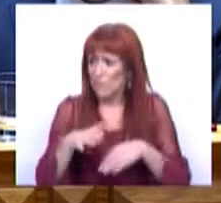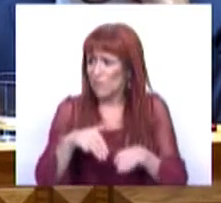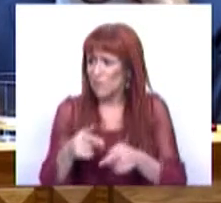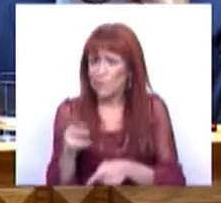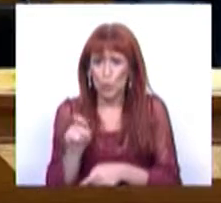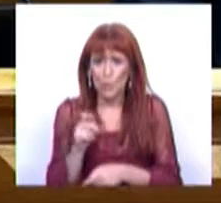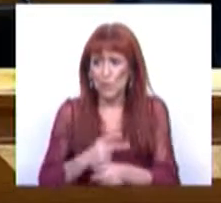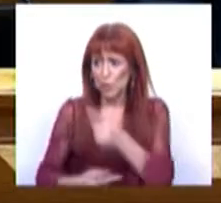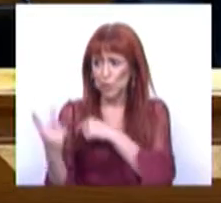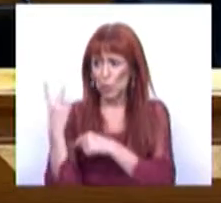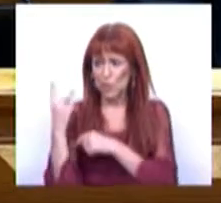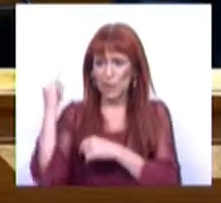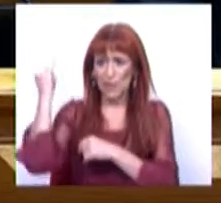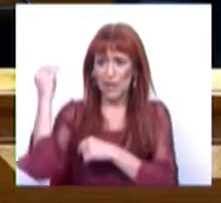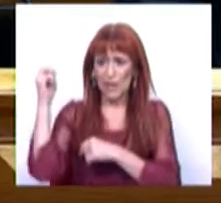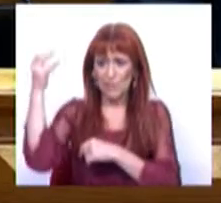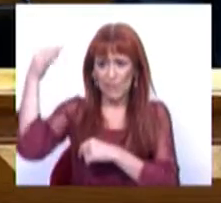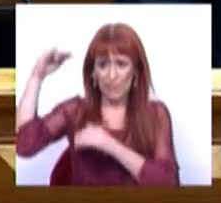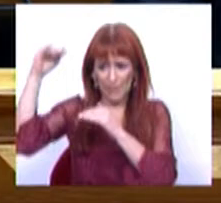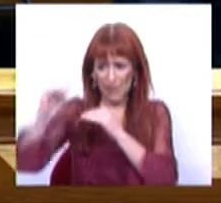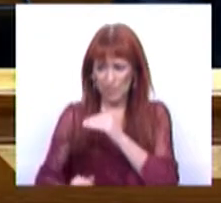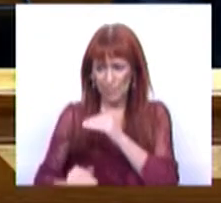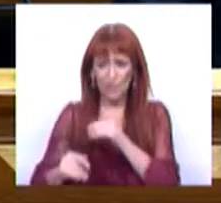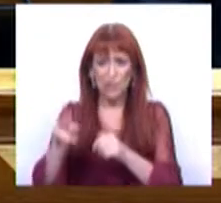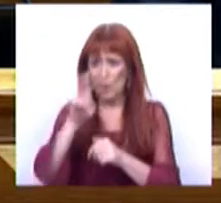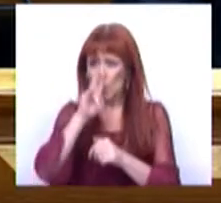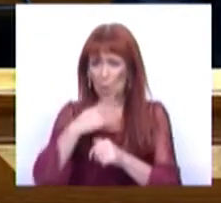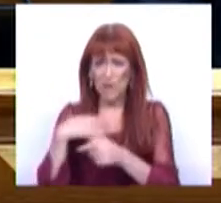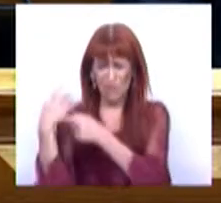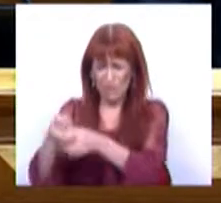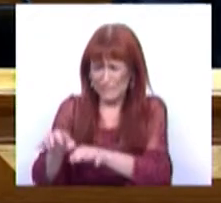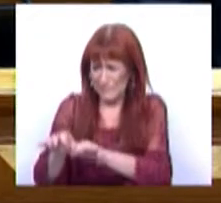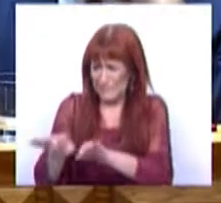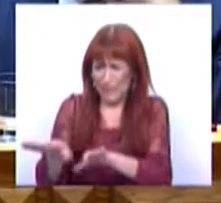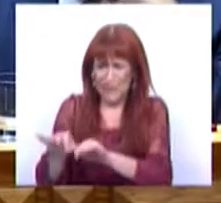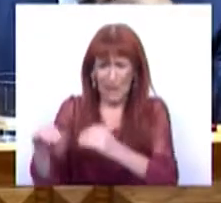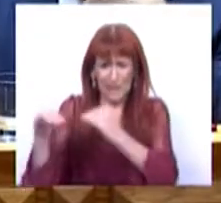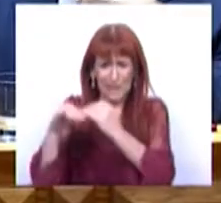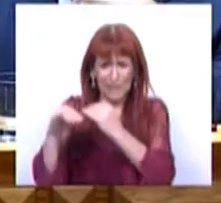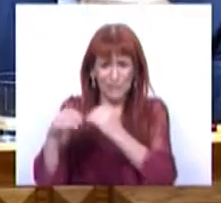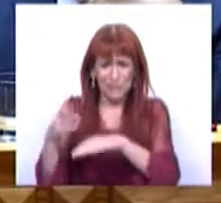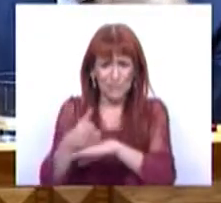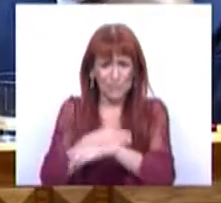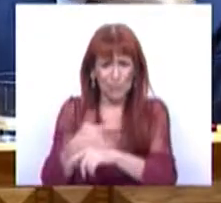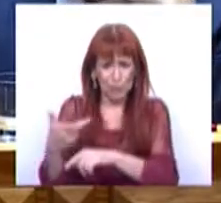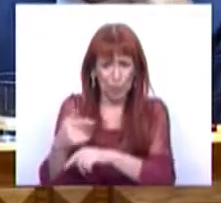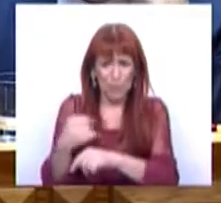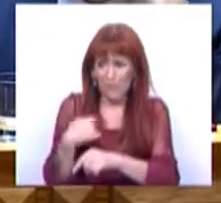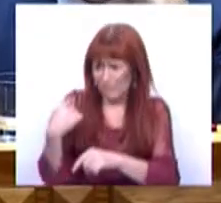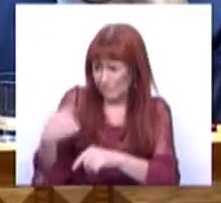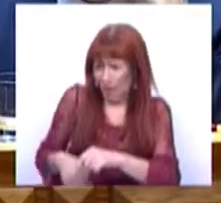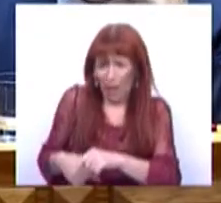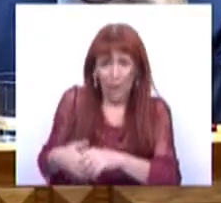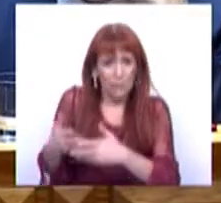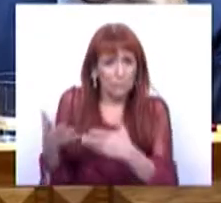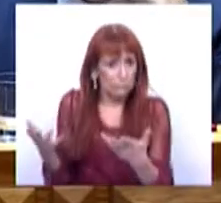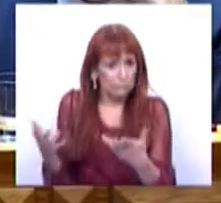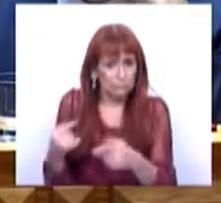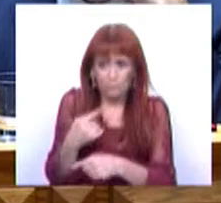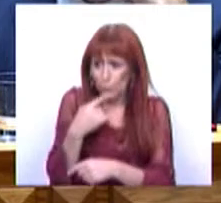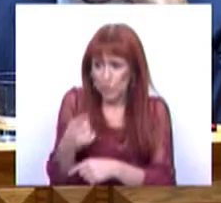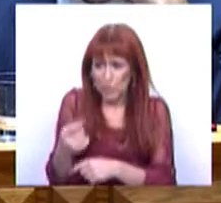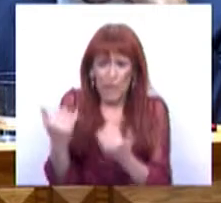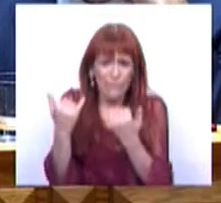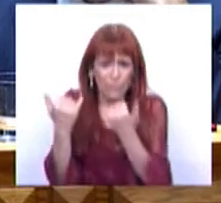fizemos há 2 meses atrás, quando baixámos o ISP do gasóleo agrícola. Está exatamente para os níveis pré-troika, Sr. Deputado. É isso que tenho